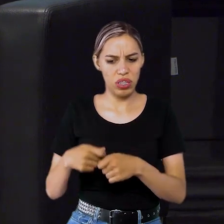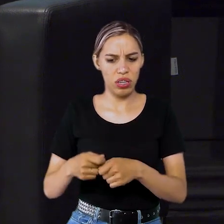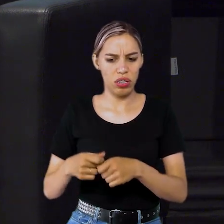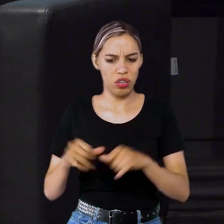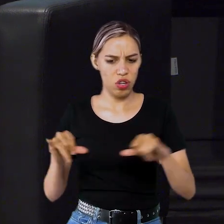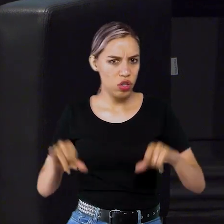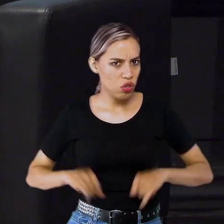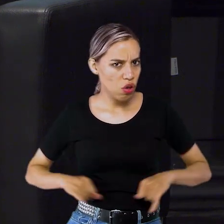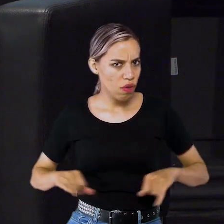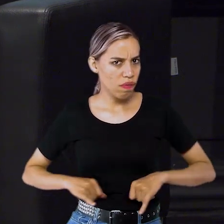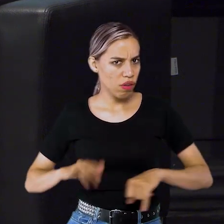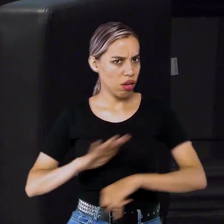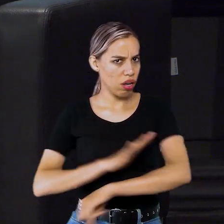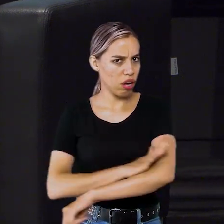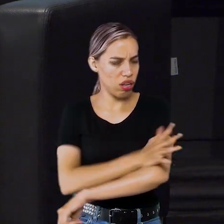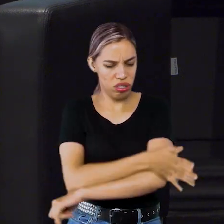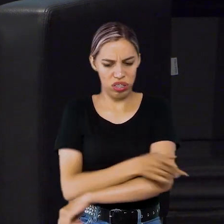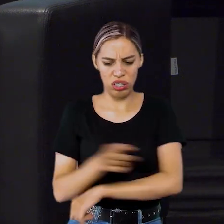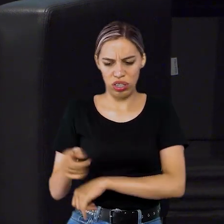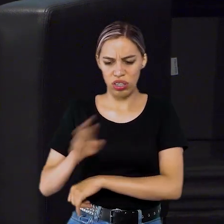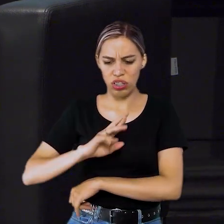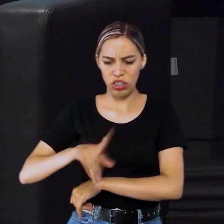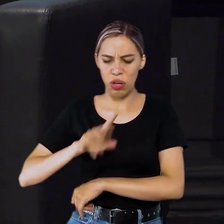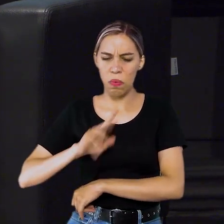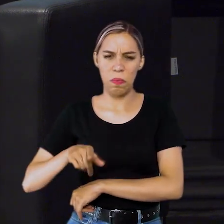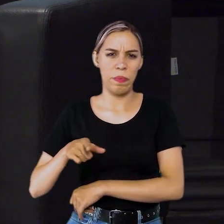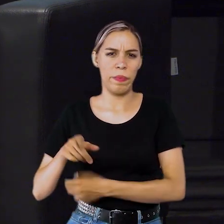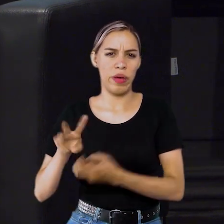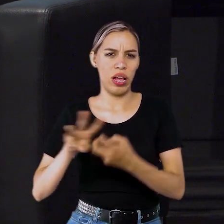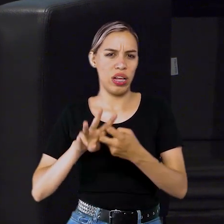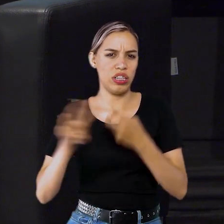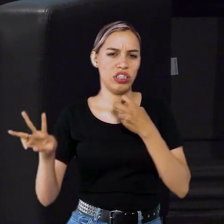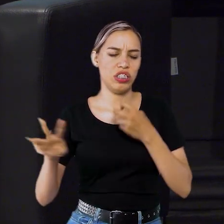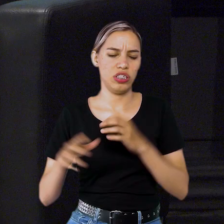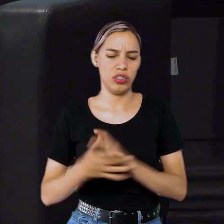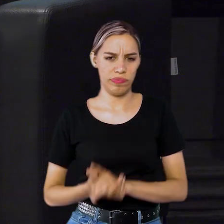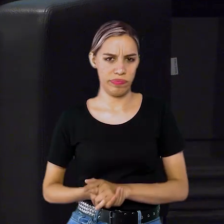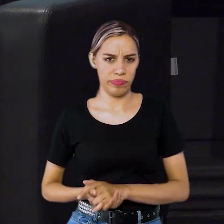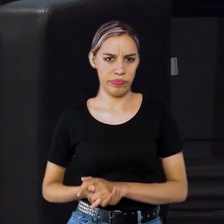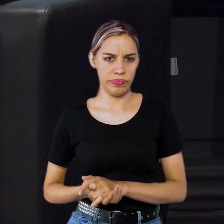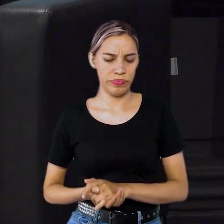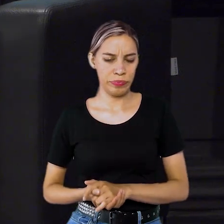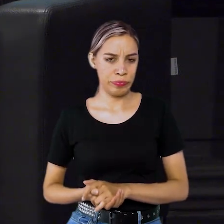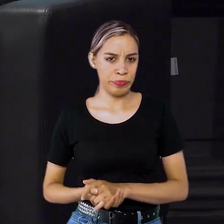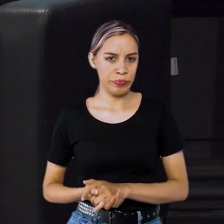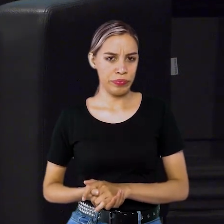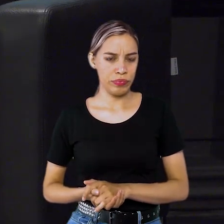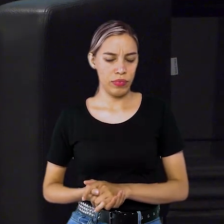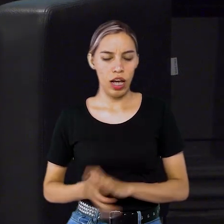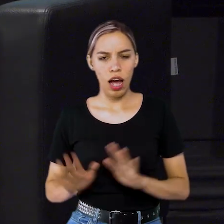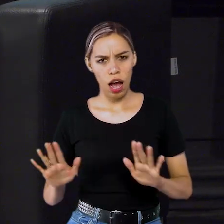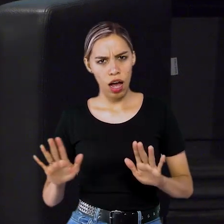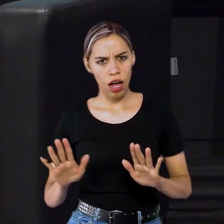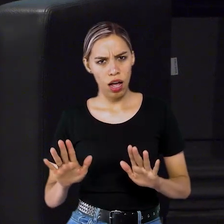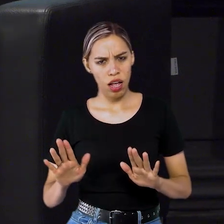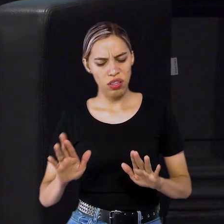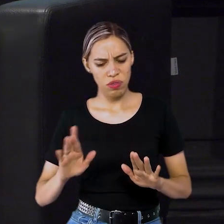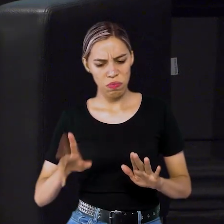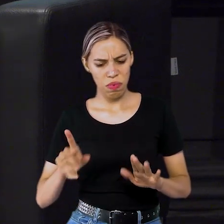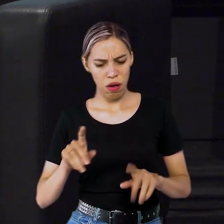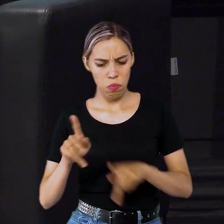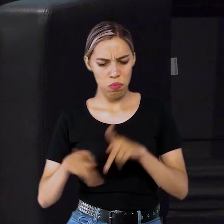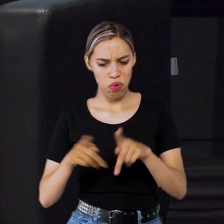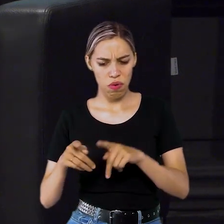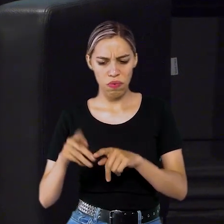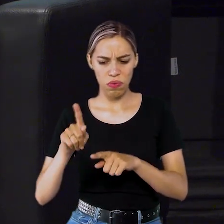mais racismo, né? Não são indígenas, basicamente. Quando ninguém pensa que não é os Guarani que vieram para cá,